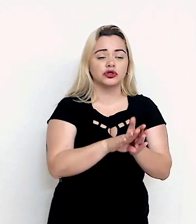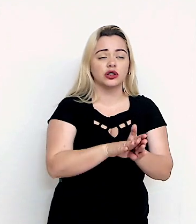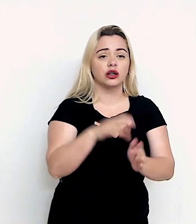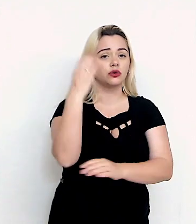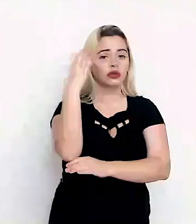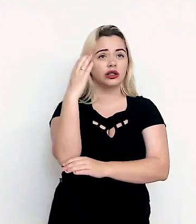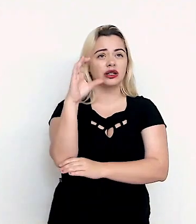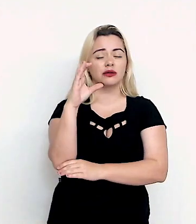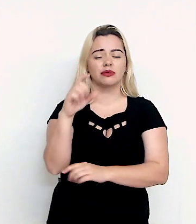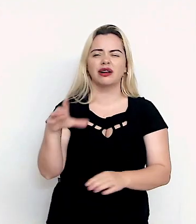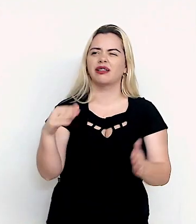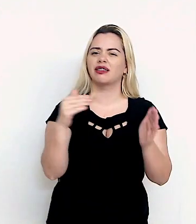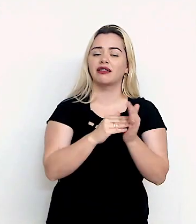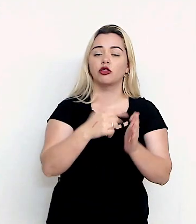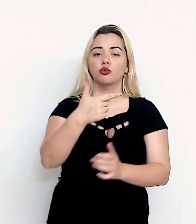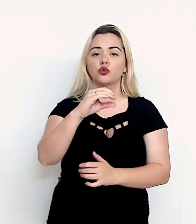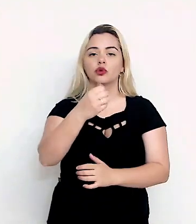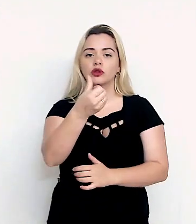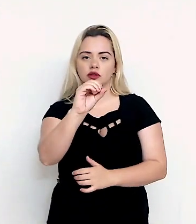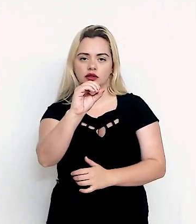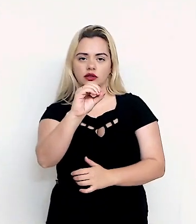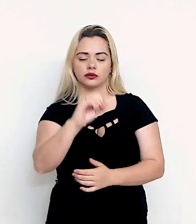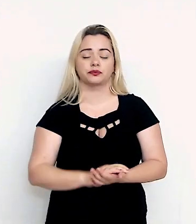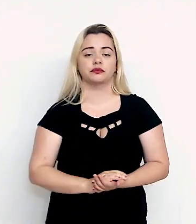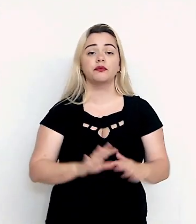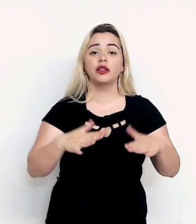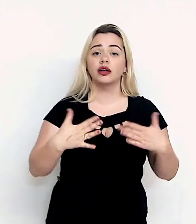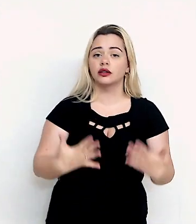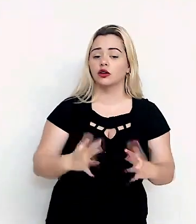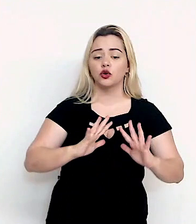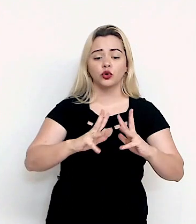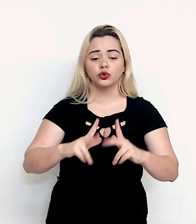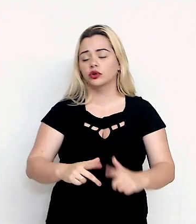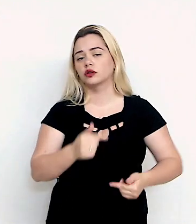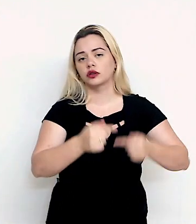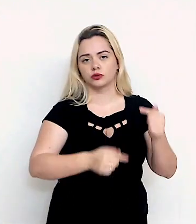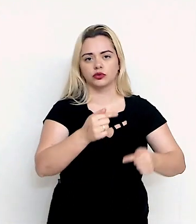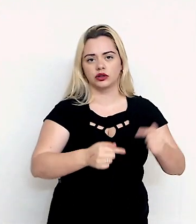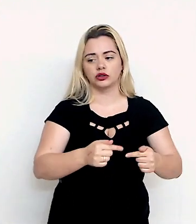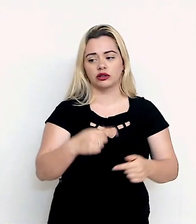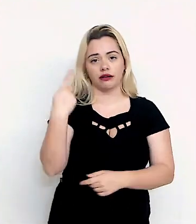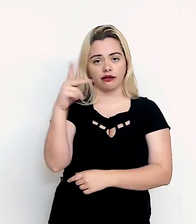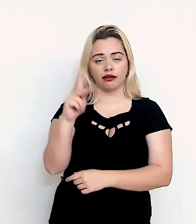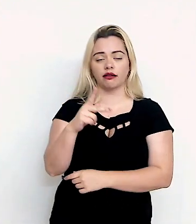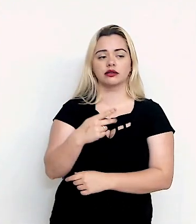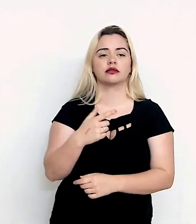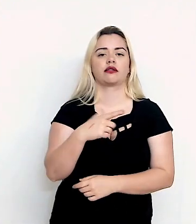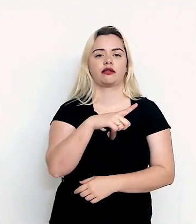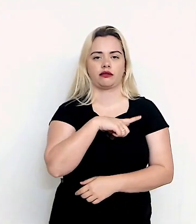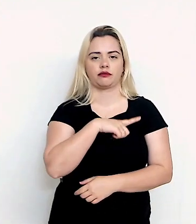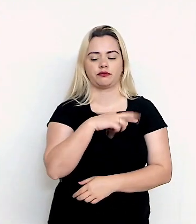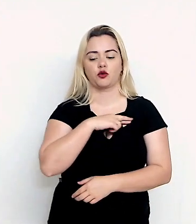até 2060 Essas são as políticas que eles têm é